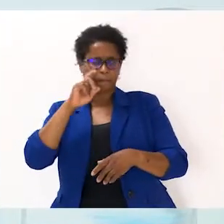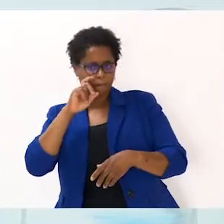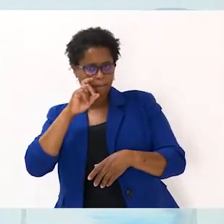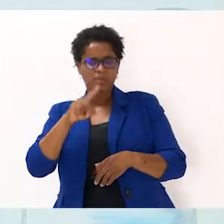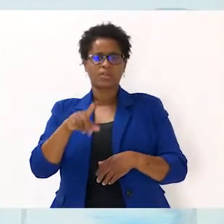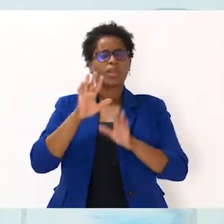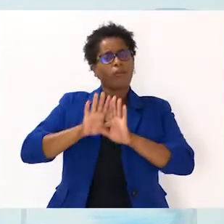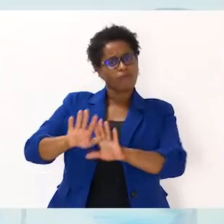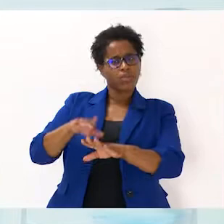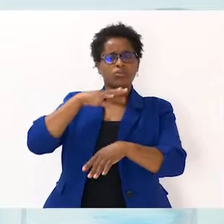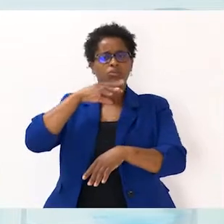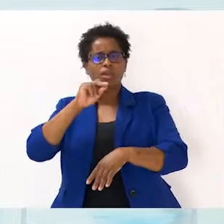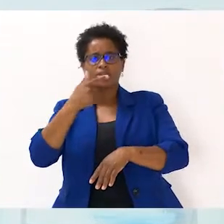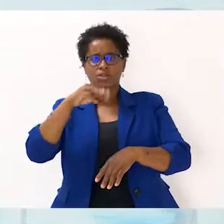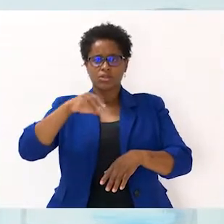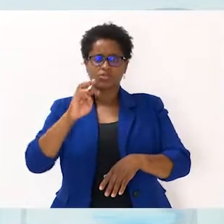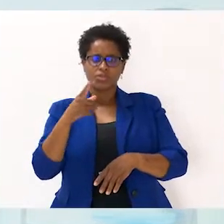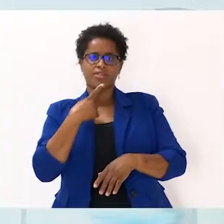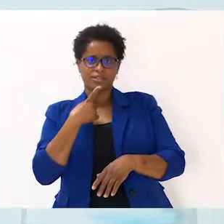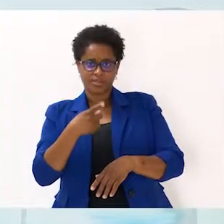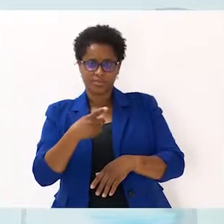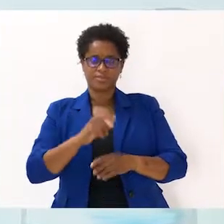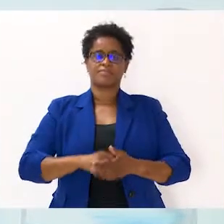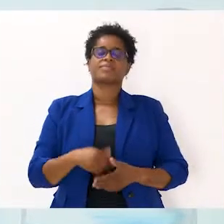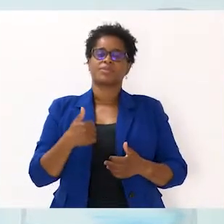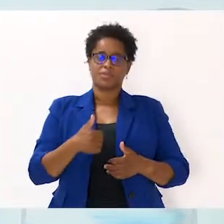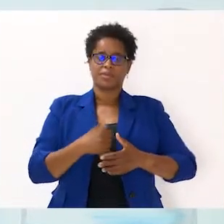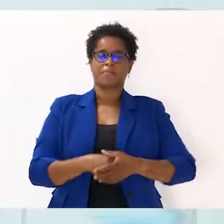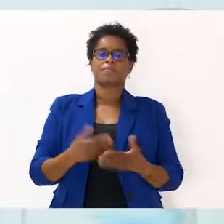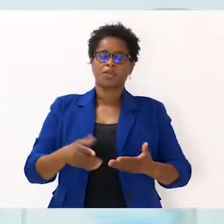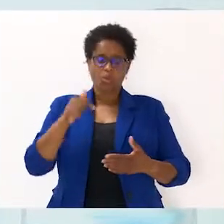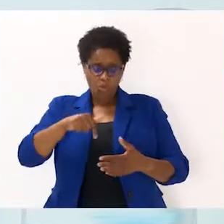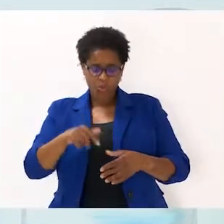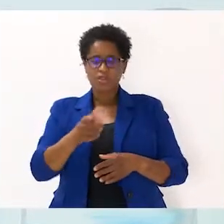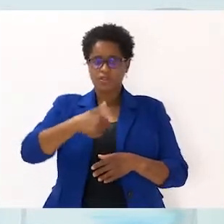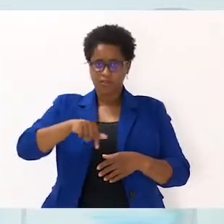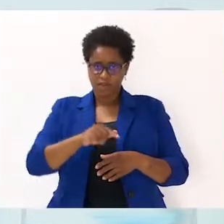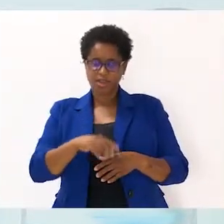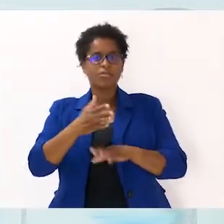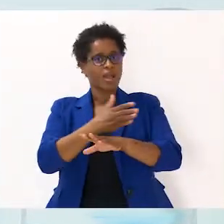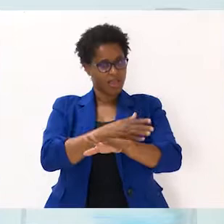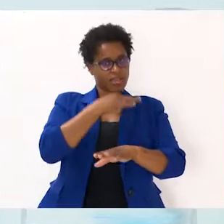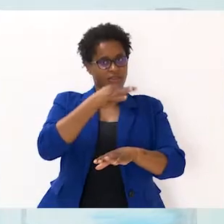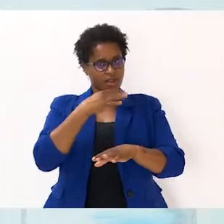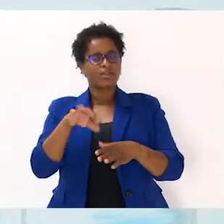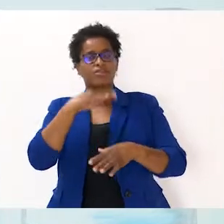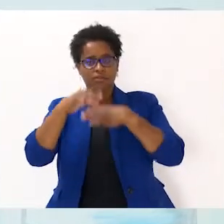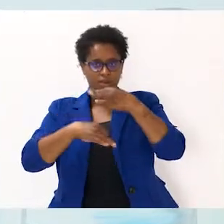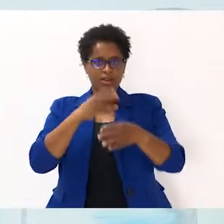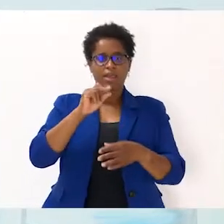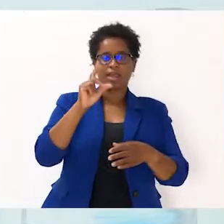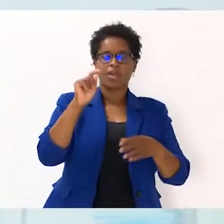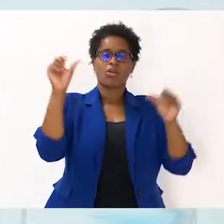preservar ou para evitar a poluição atmosférica, certo? Muito bem. Então hoje vamos, como já disse anteriormente, vamos falar